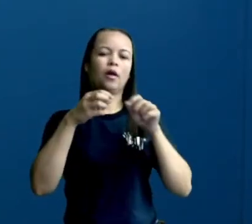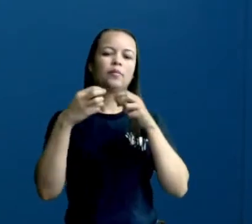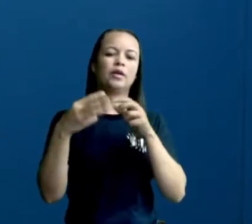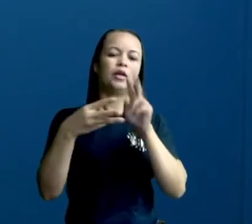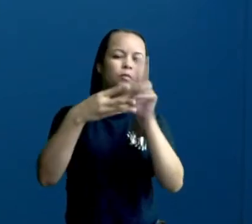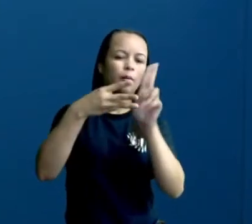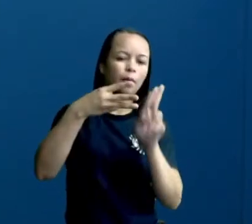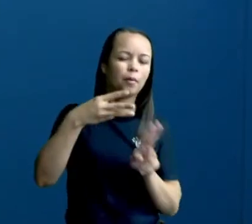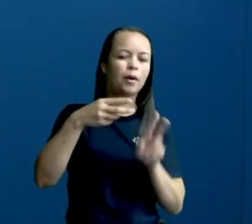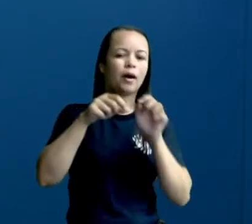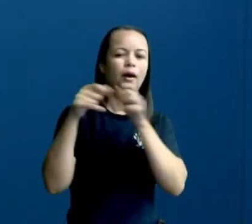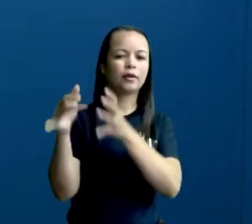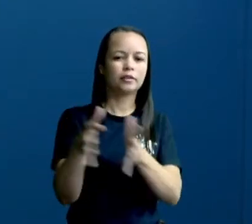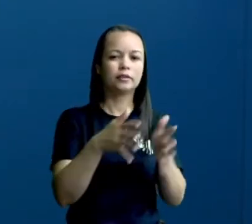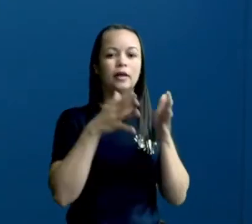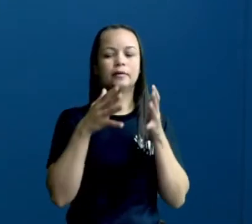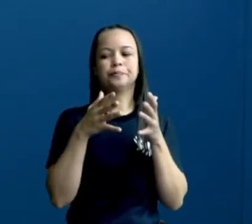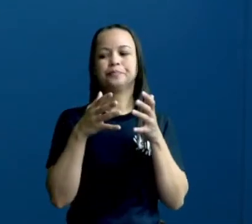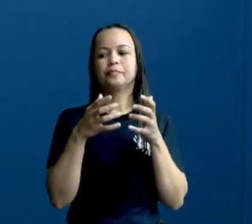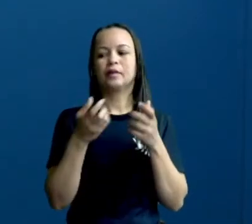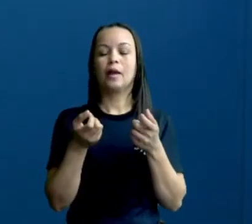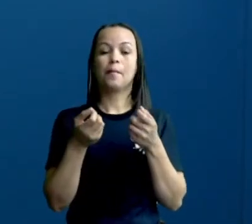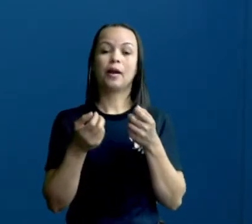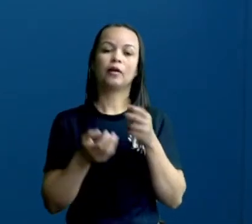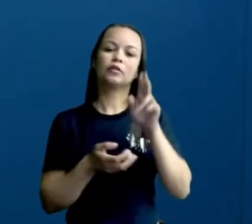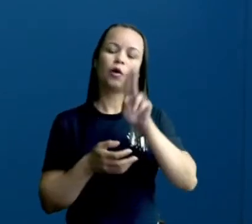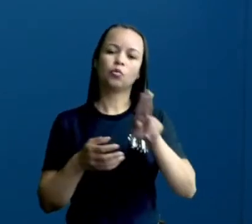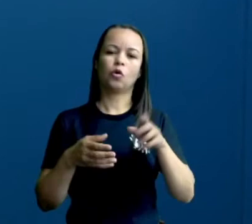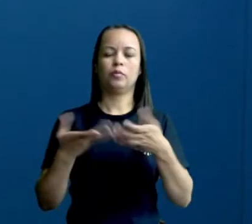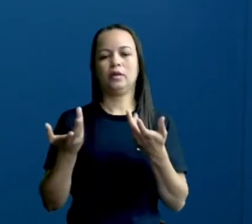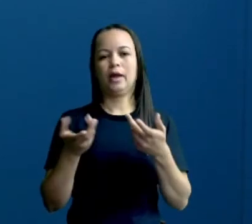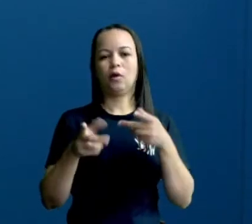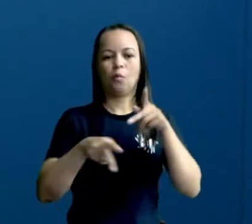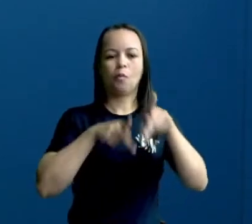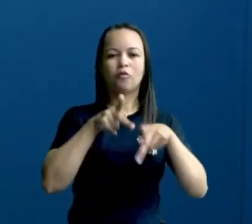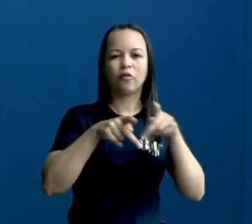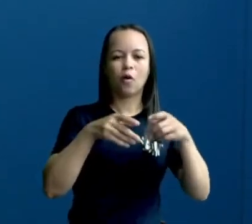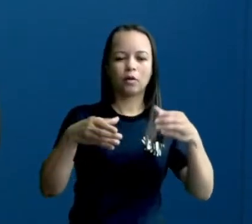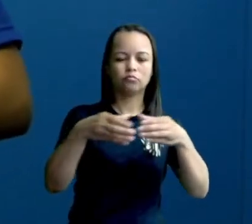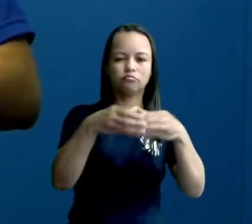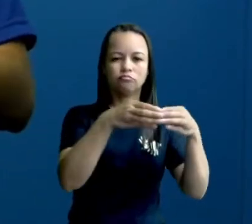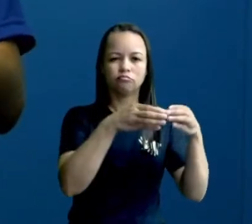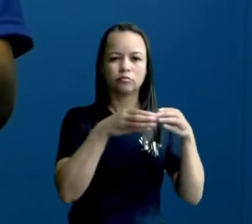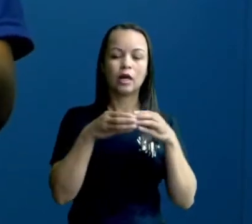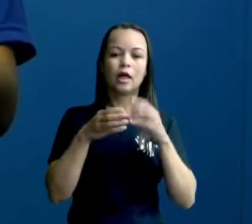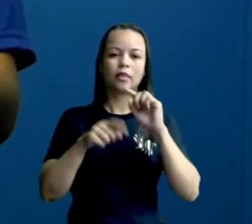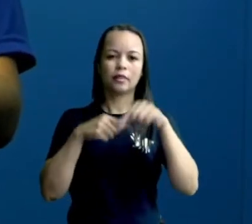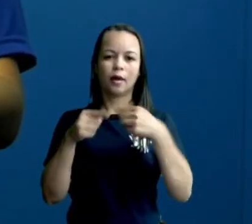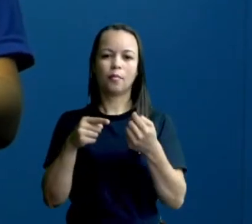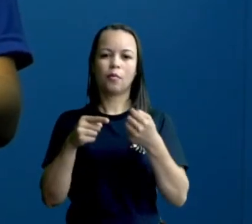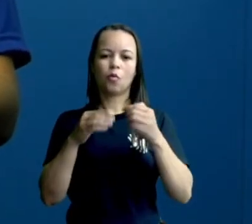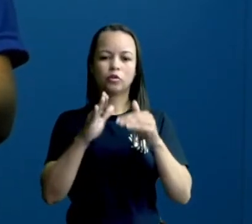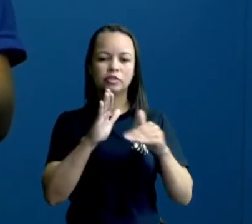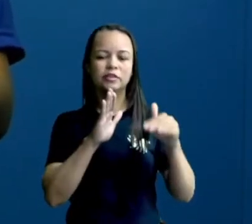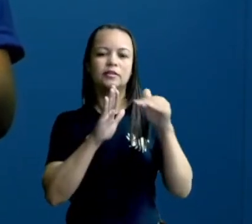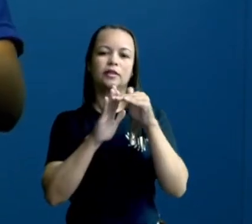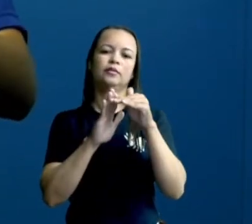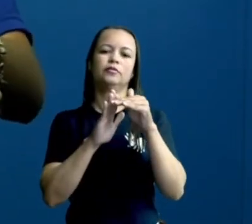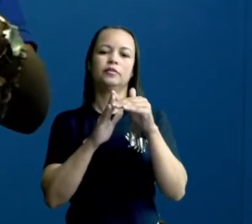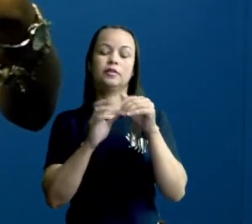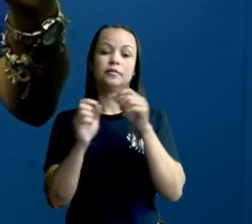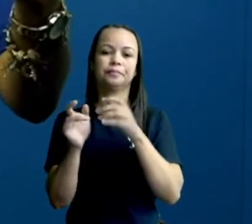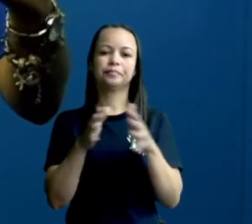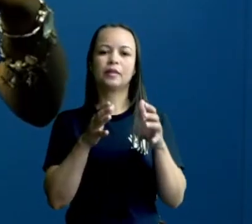em um determinado local, se tornava povoado, certo? Depois crescia de categoria, tá